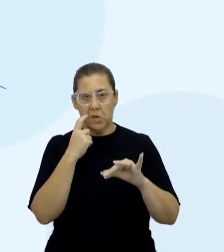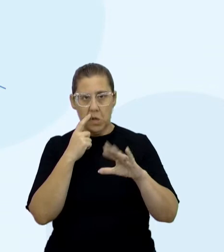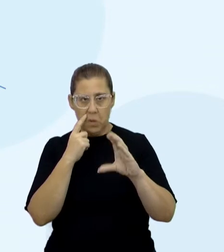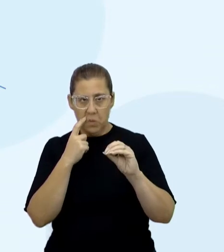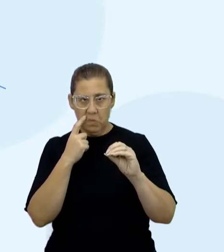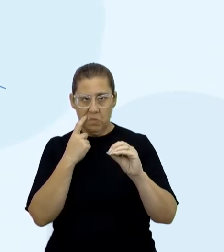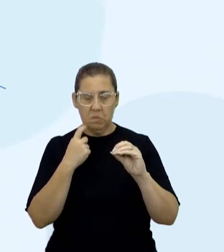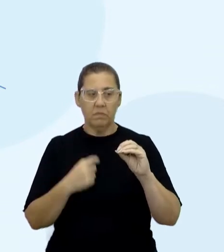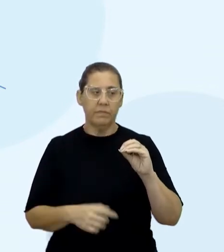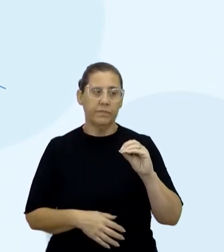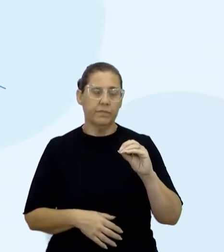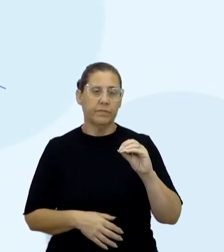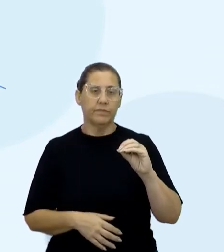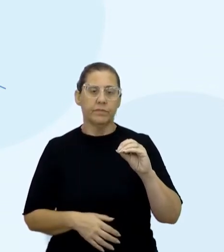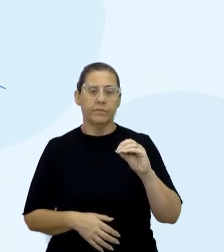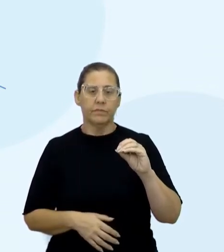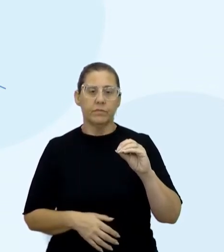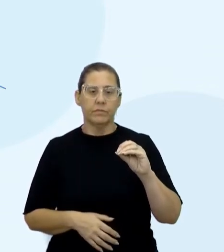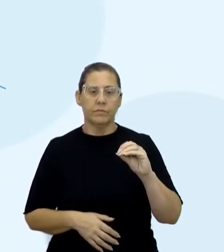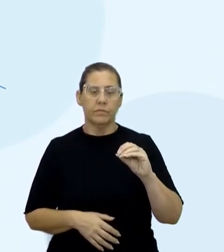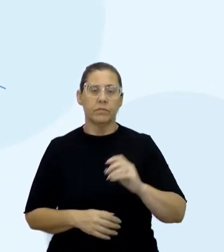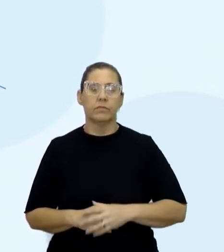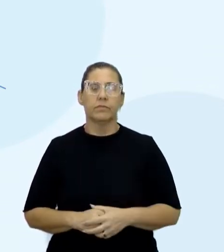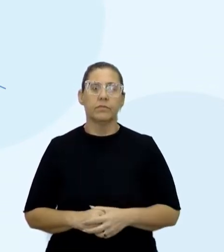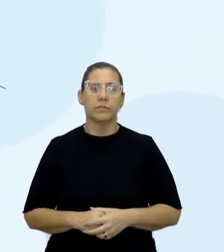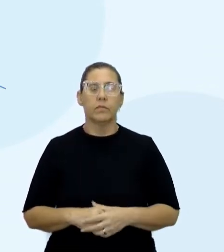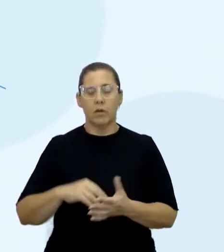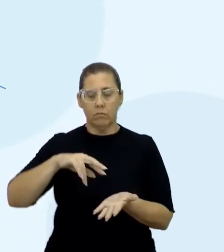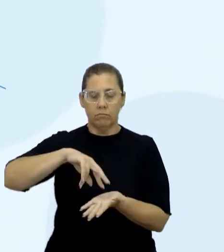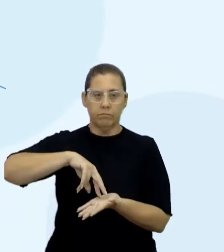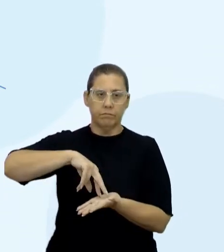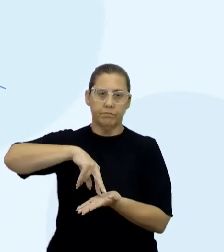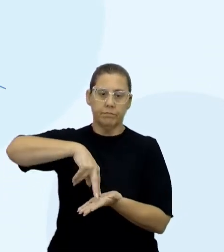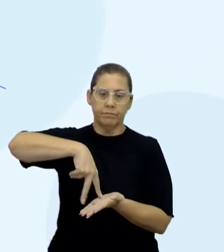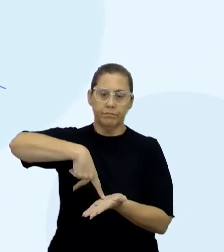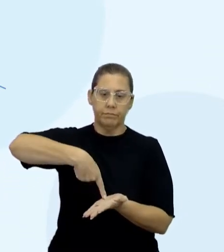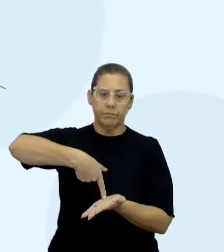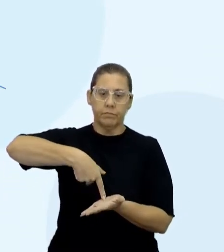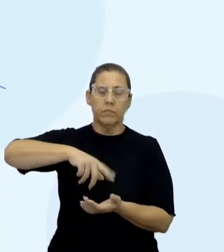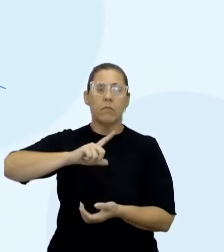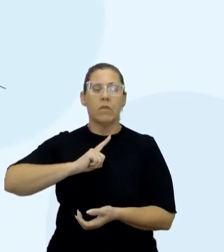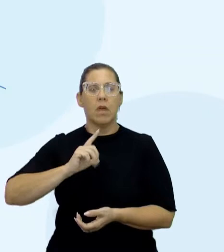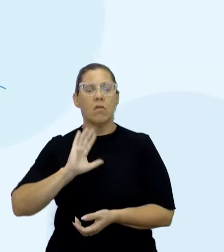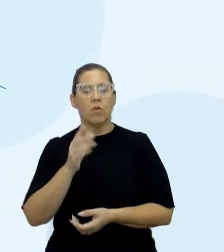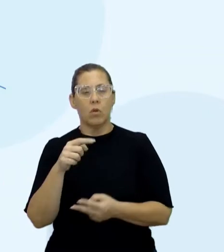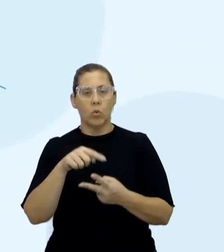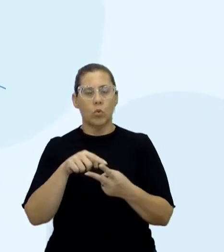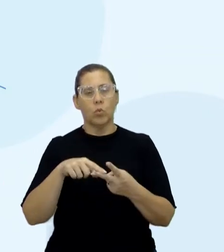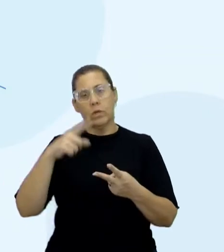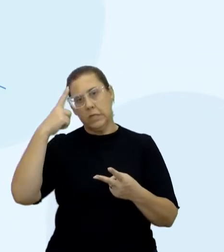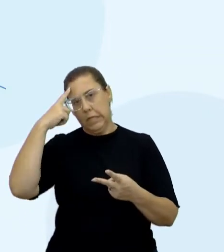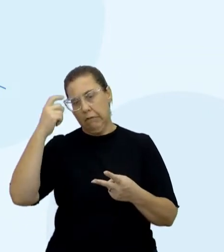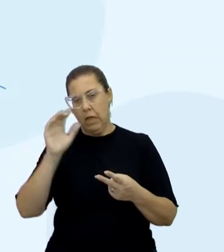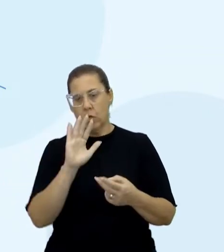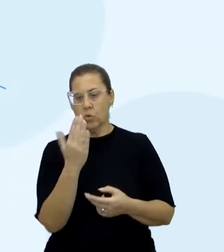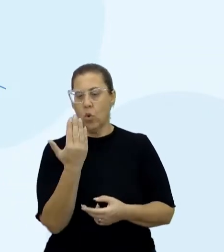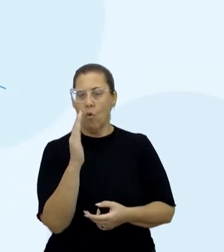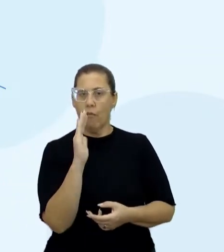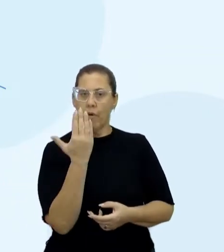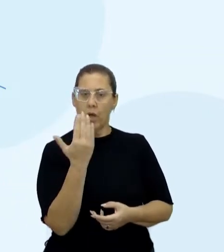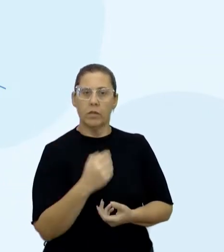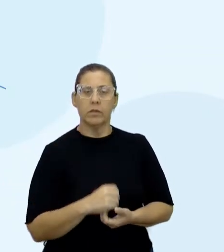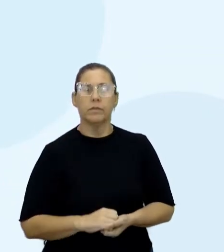raio. Raio é a abertura do compasso, né? Então a gente já tem aí duas ideias do espelho convexo e o